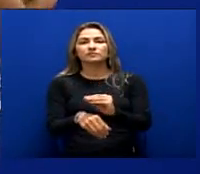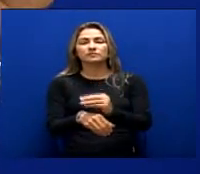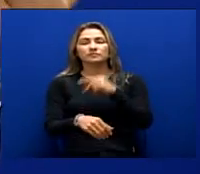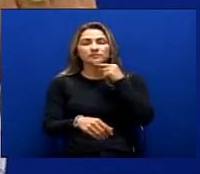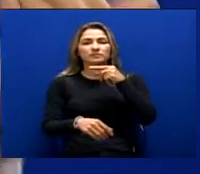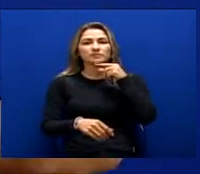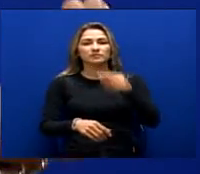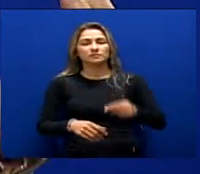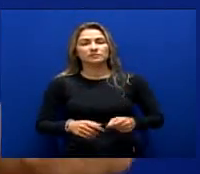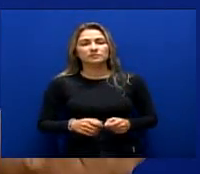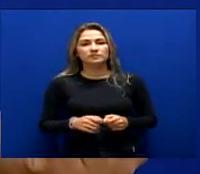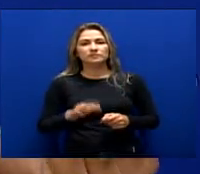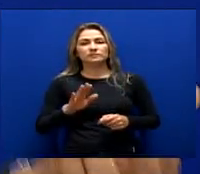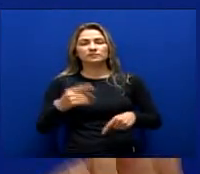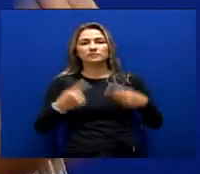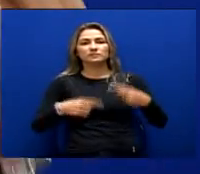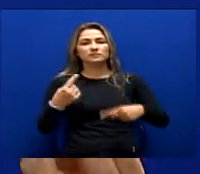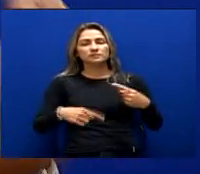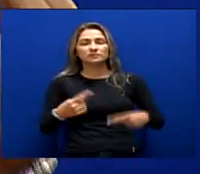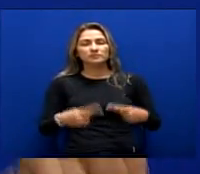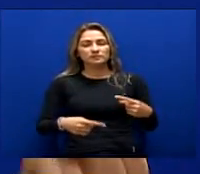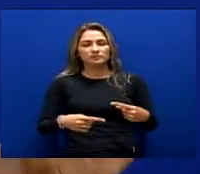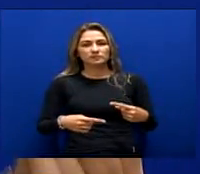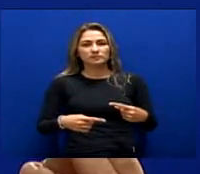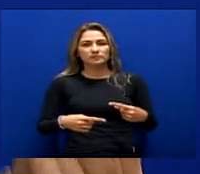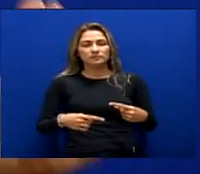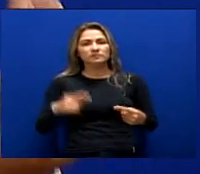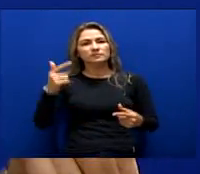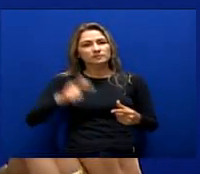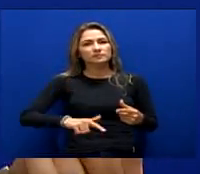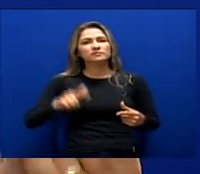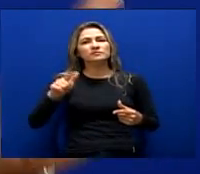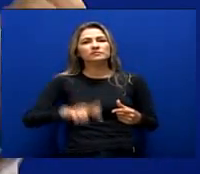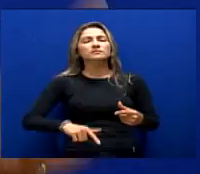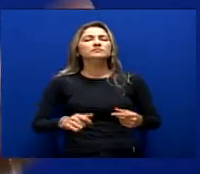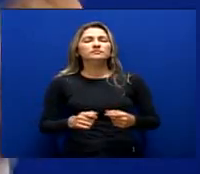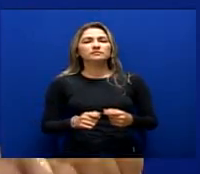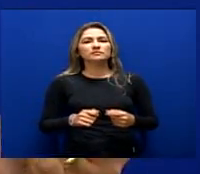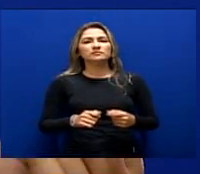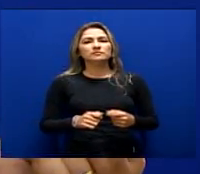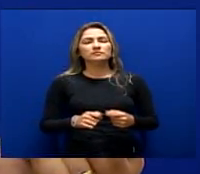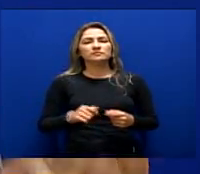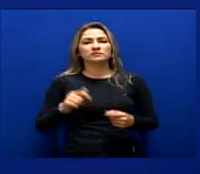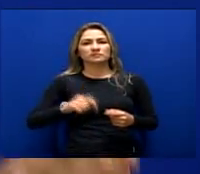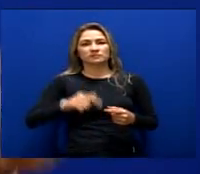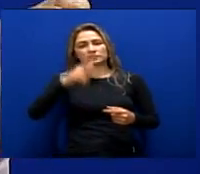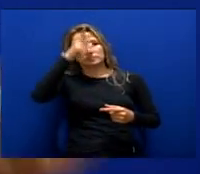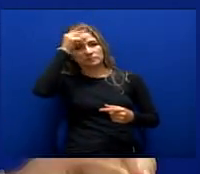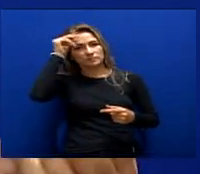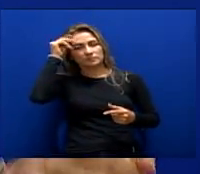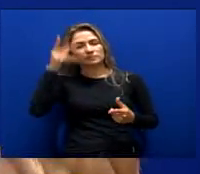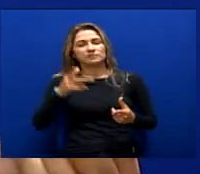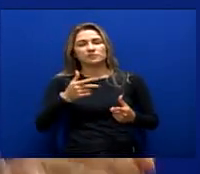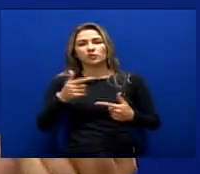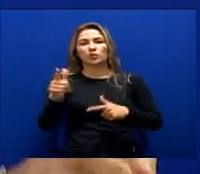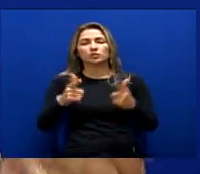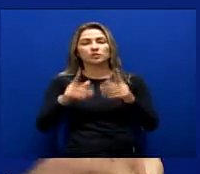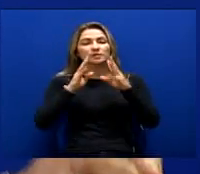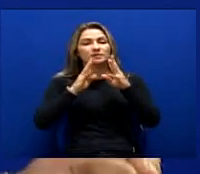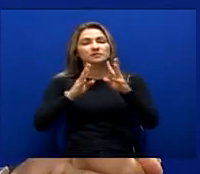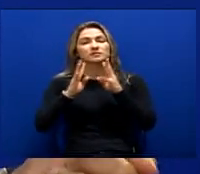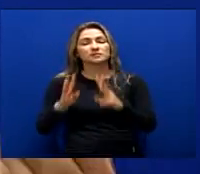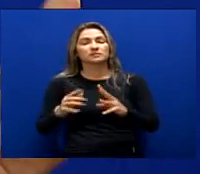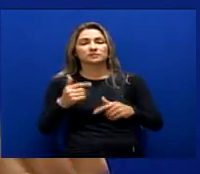então nós temos que ampliar essa discussão para a mentalidade do município mudar eu fui o município exercer o seu poder de